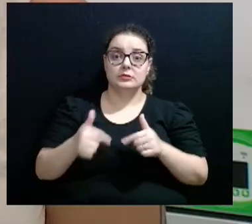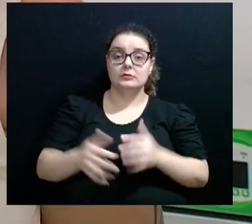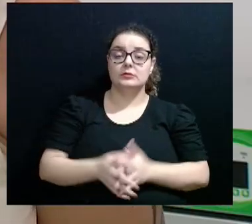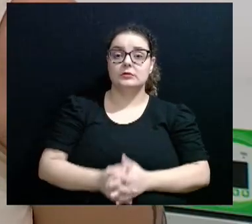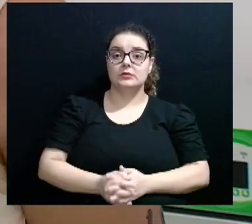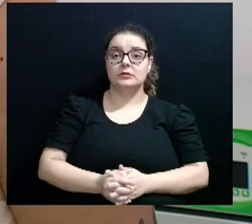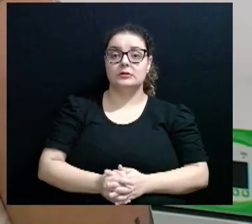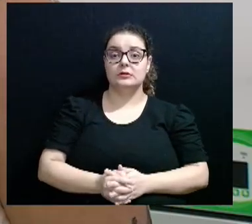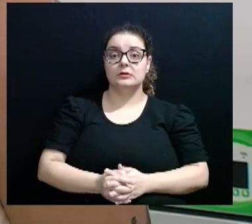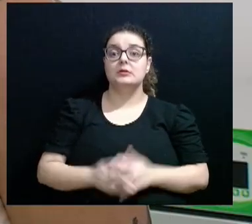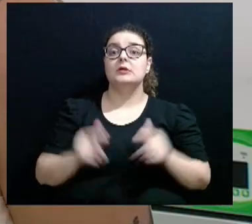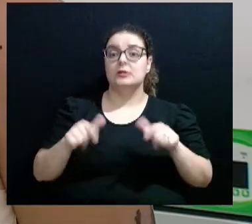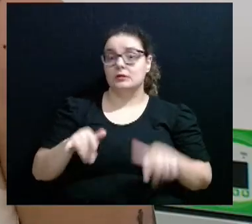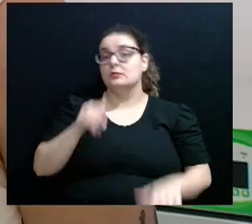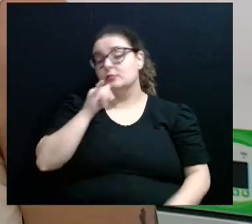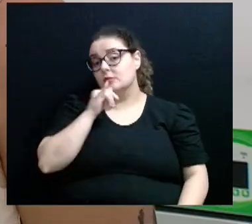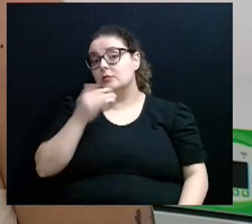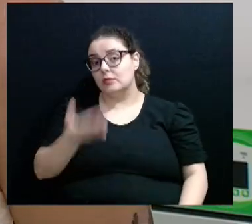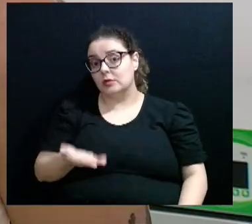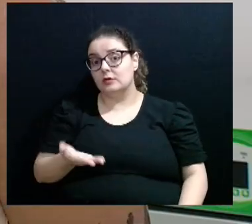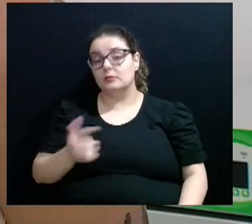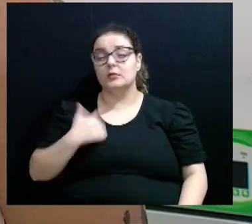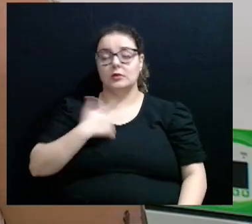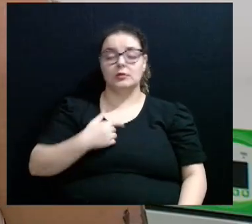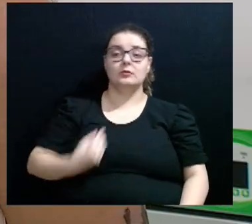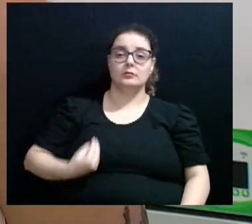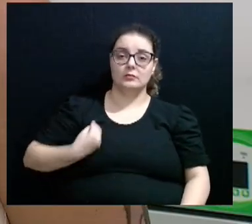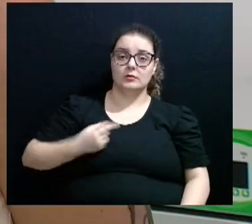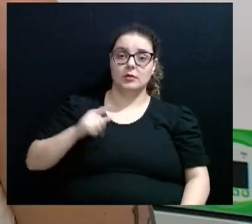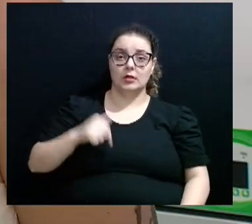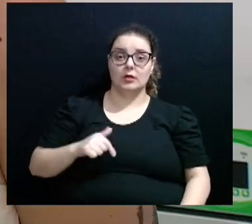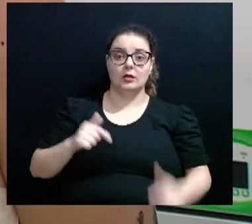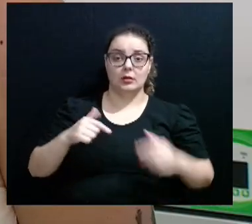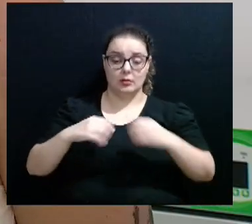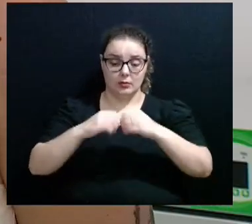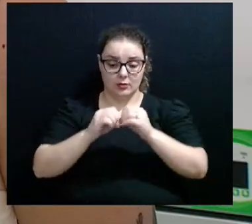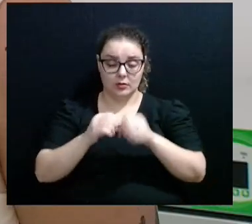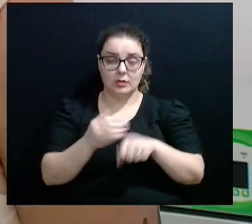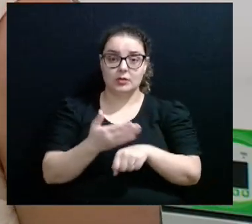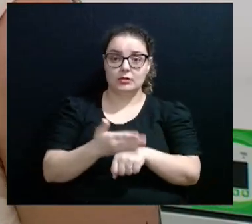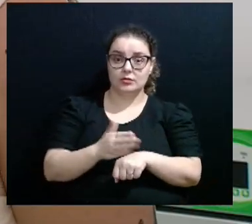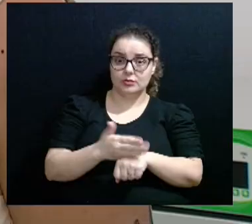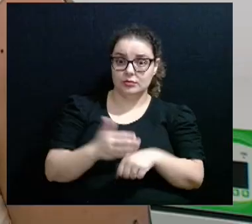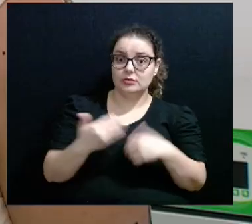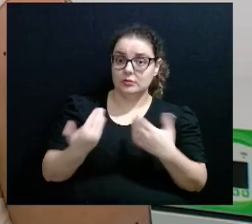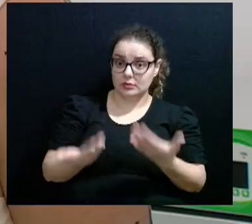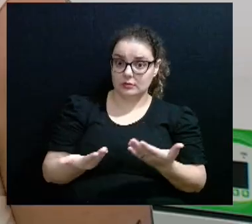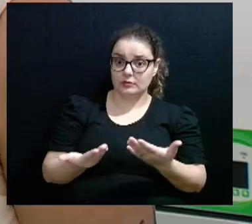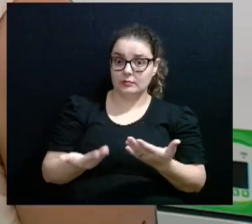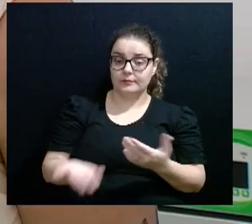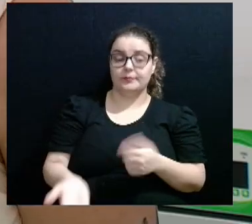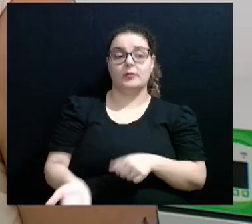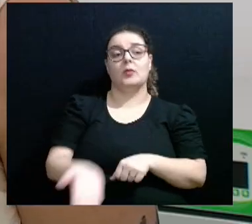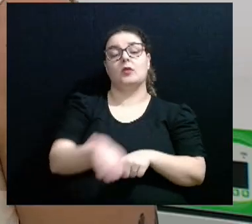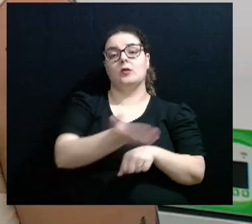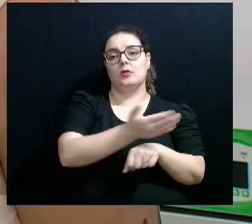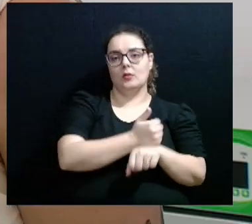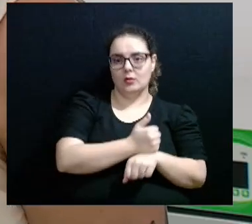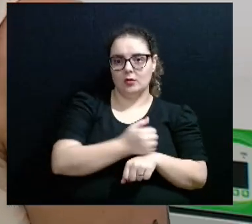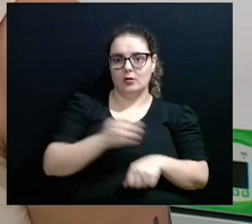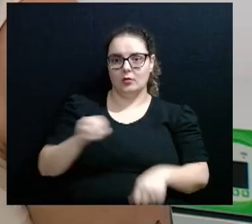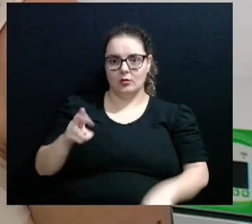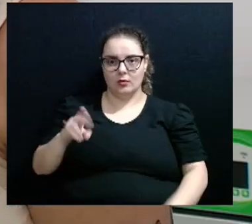espaço, por exemplo, que nós estamos, é um laboratório de treinamento, então, mesmo antes do Orion ficar pronto,